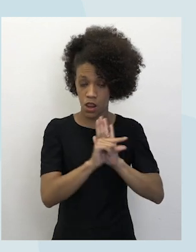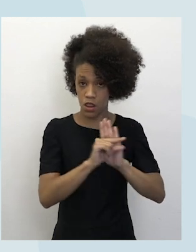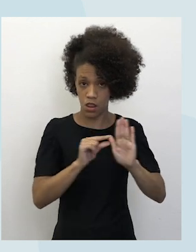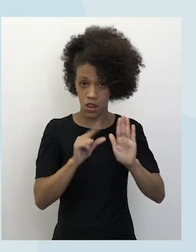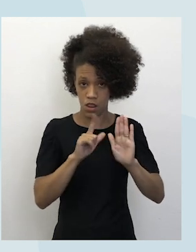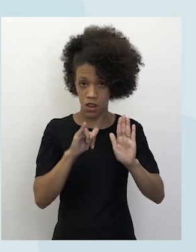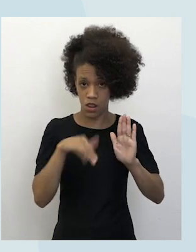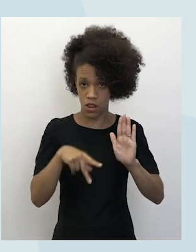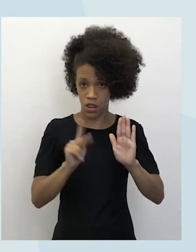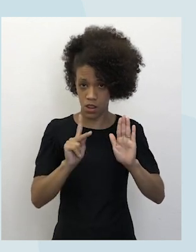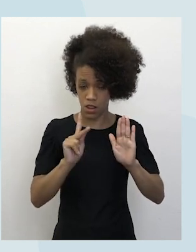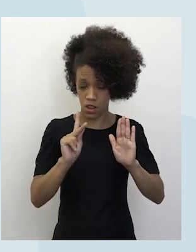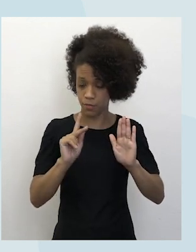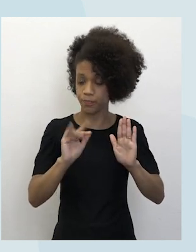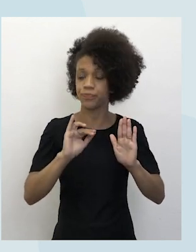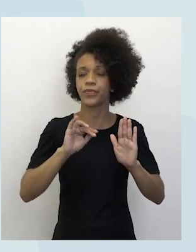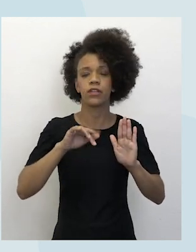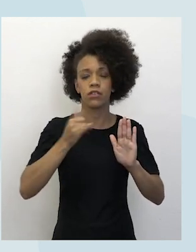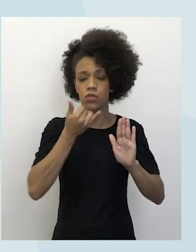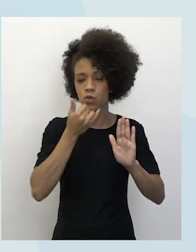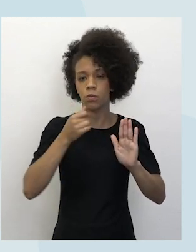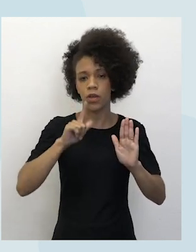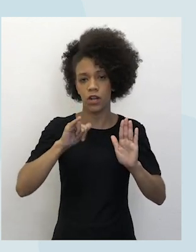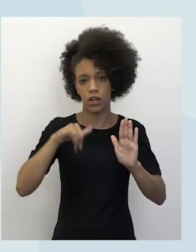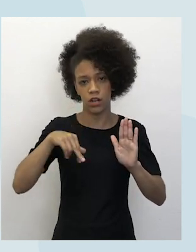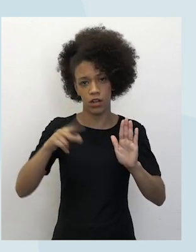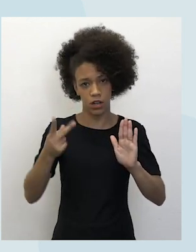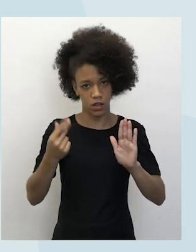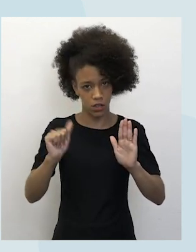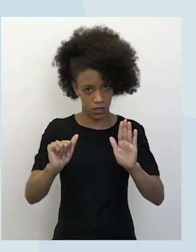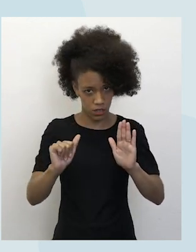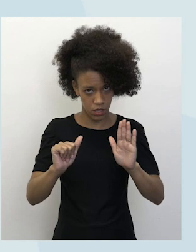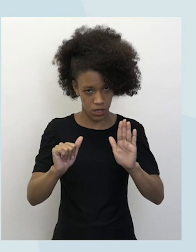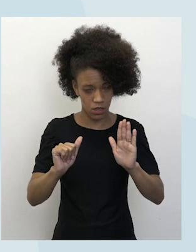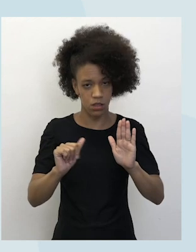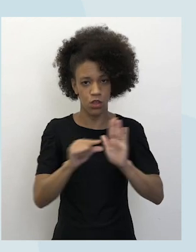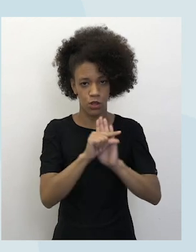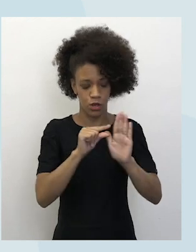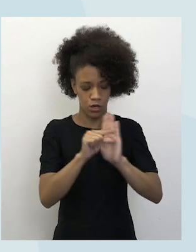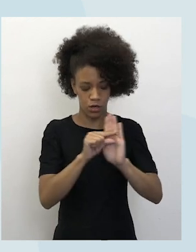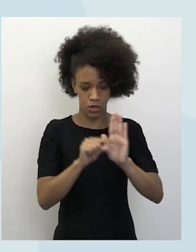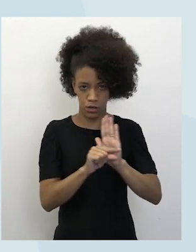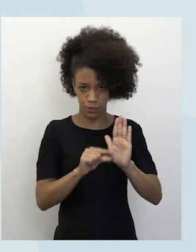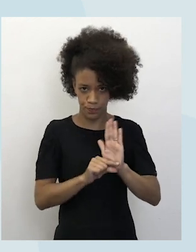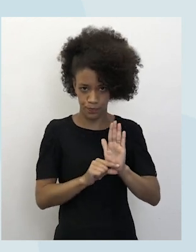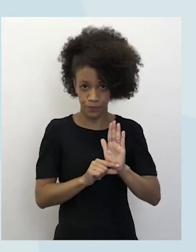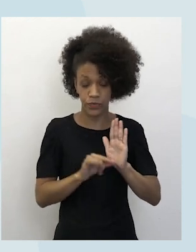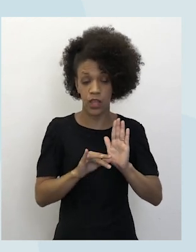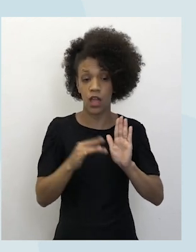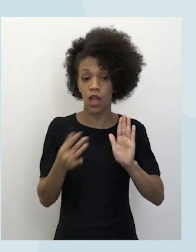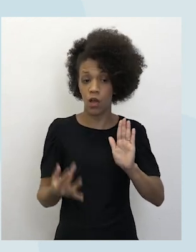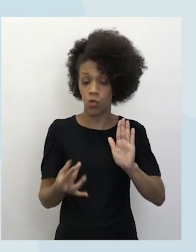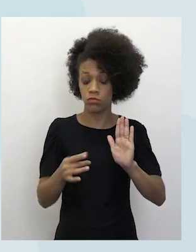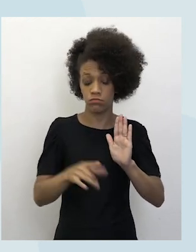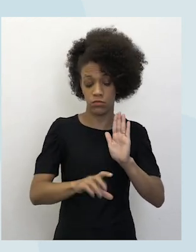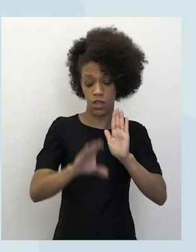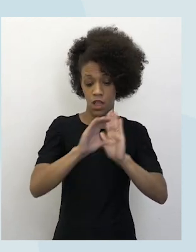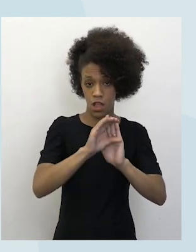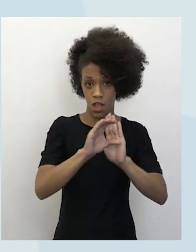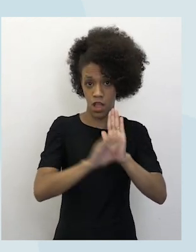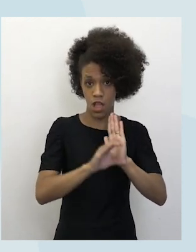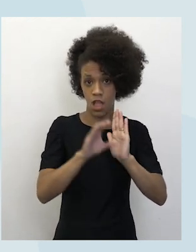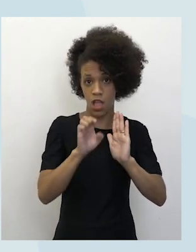poema e a linha do painel vs e a gente fala de estrofes que que são as